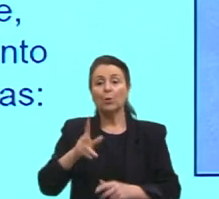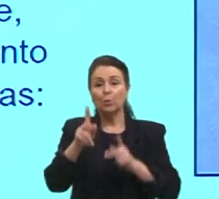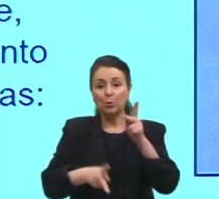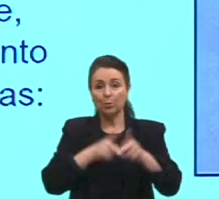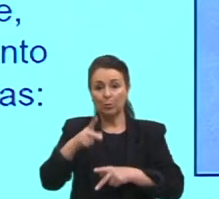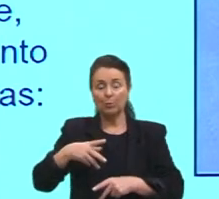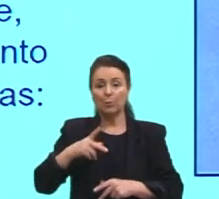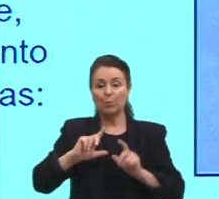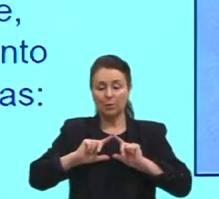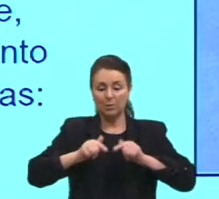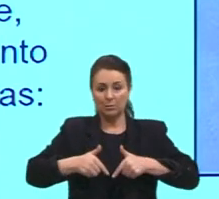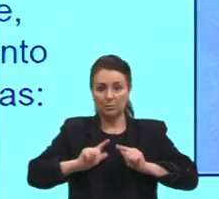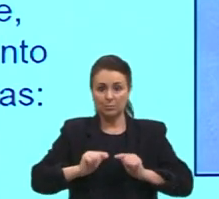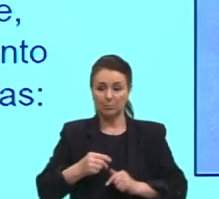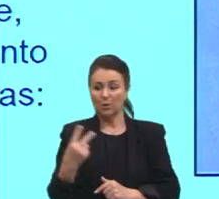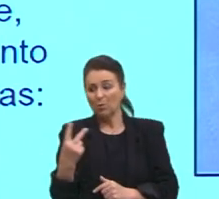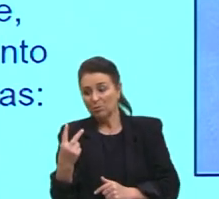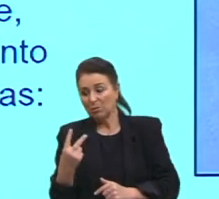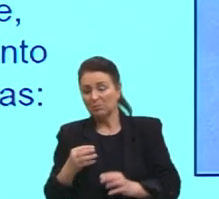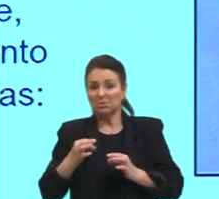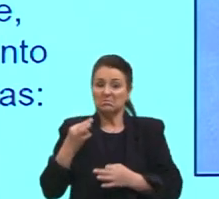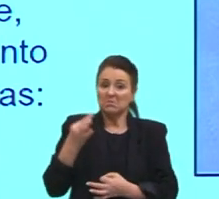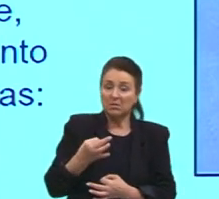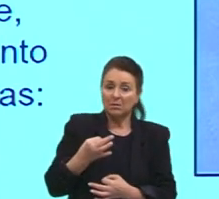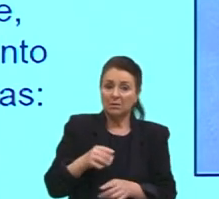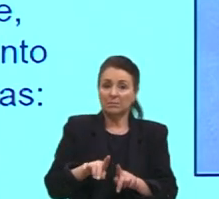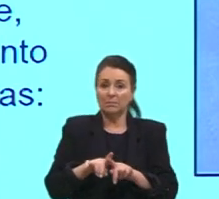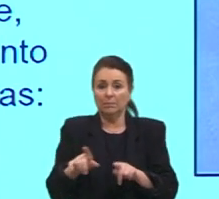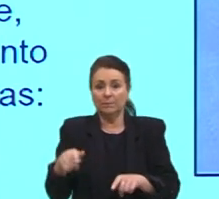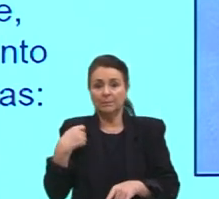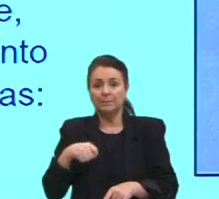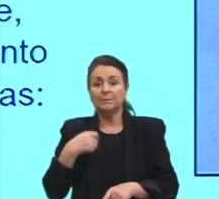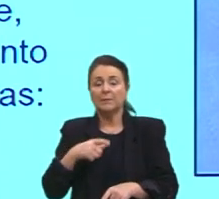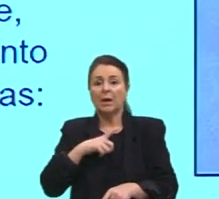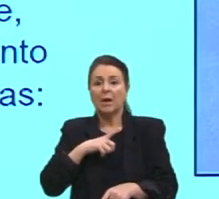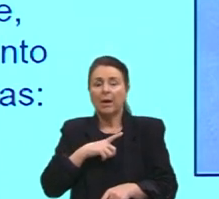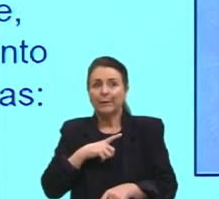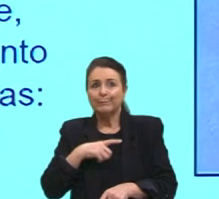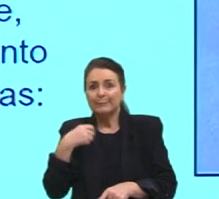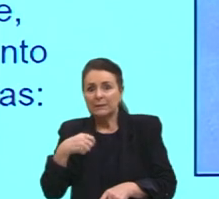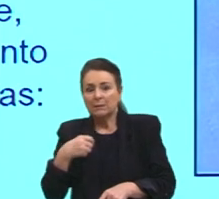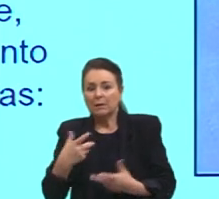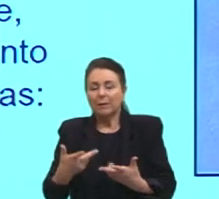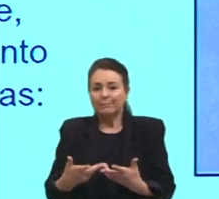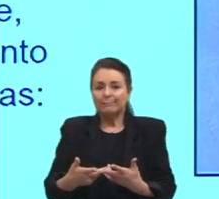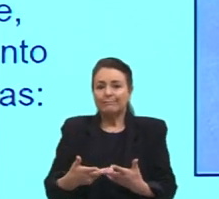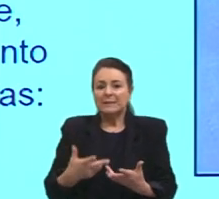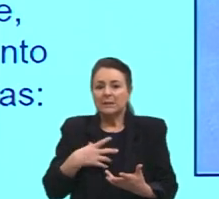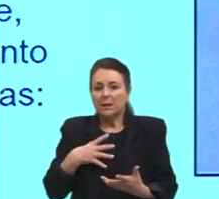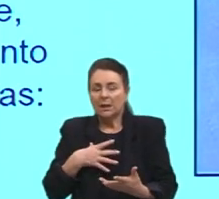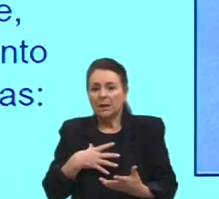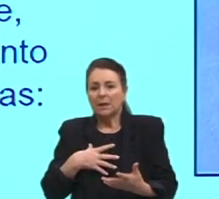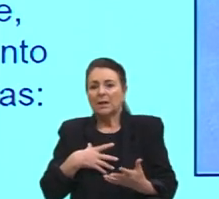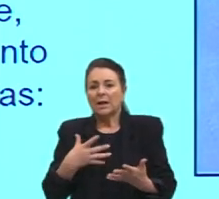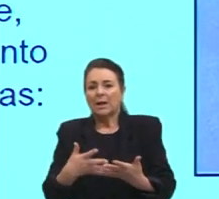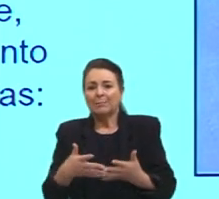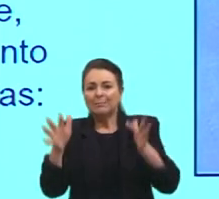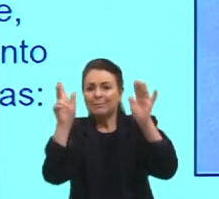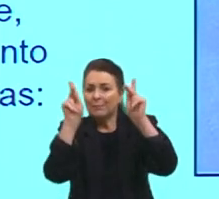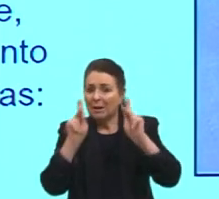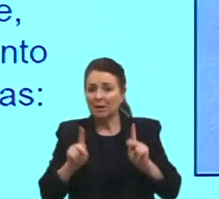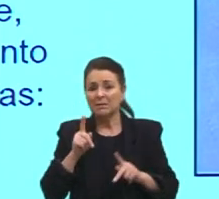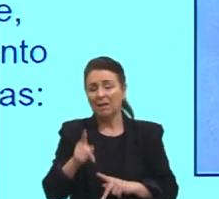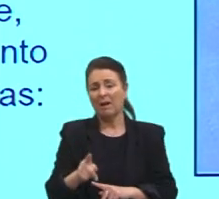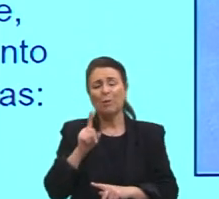dois estão certos vamos dizer assim tá só que teria tem que é uma questão aí que tem que preservar muita paz né aquela coisa toda né